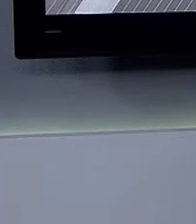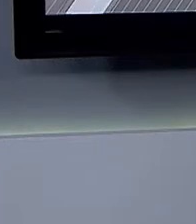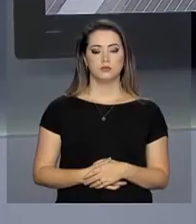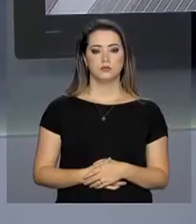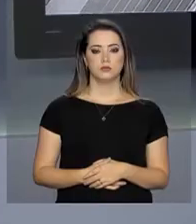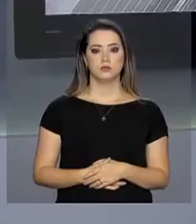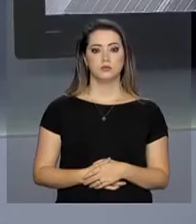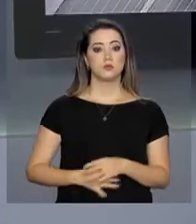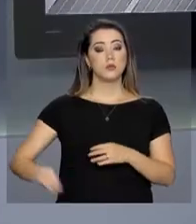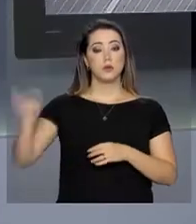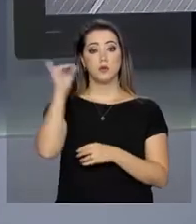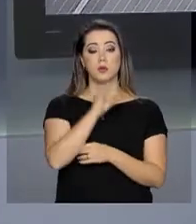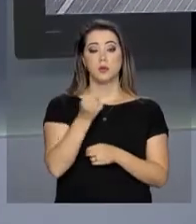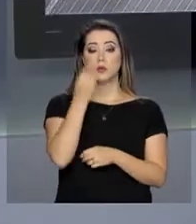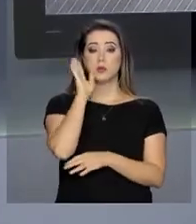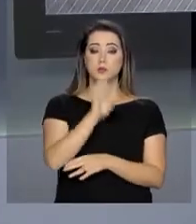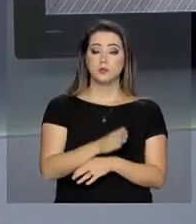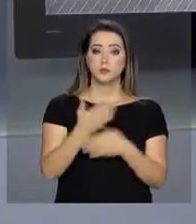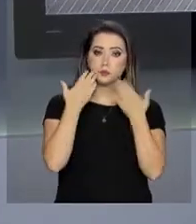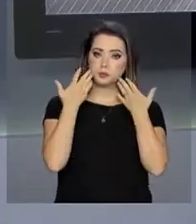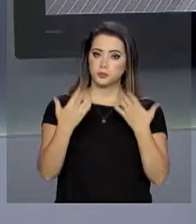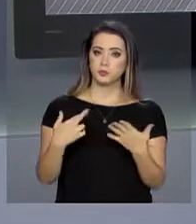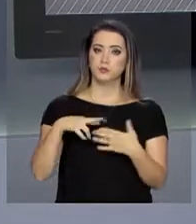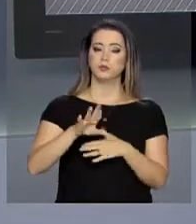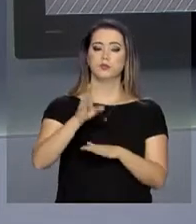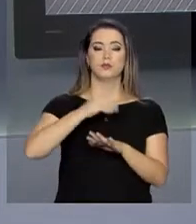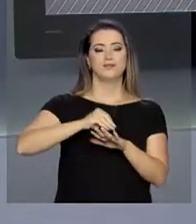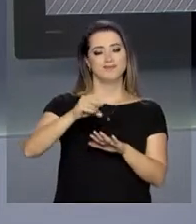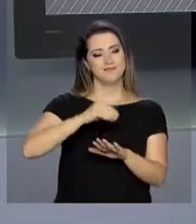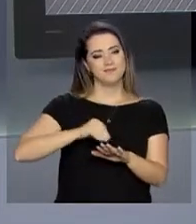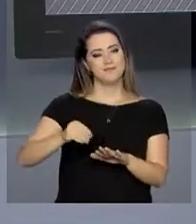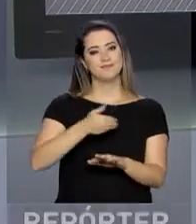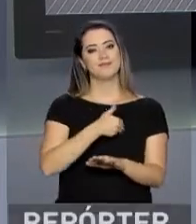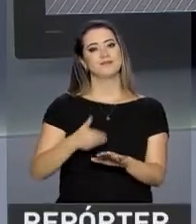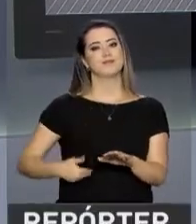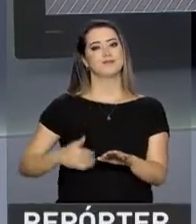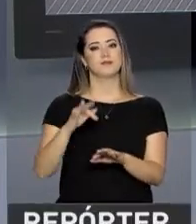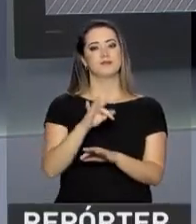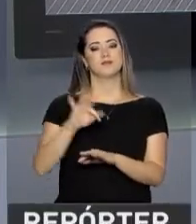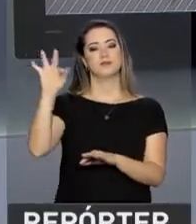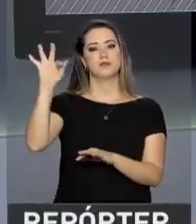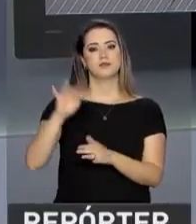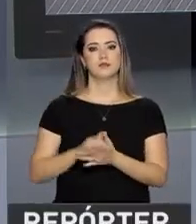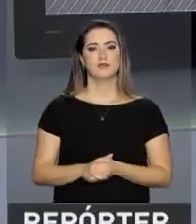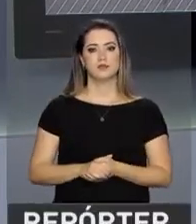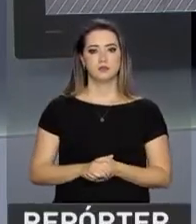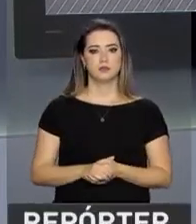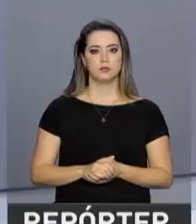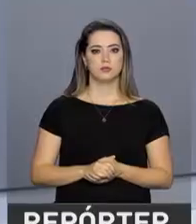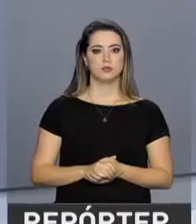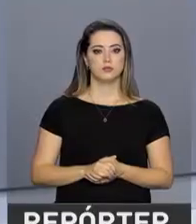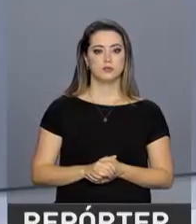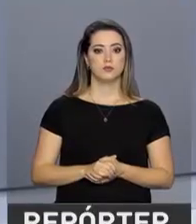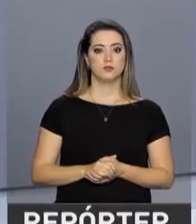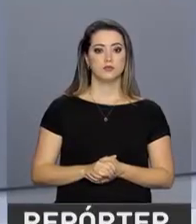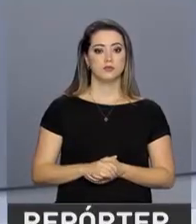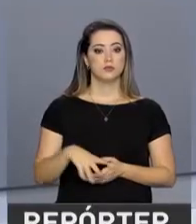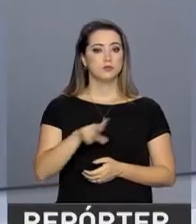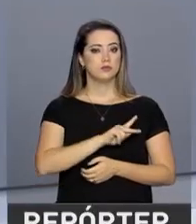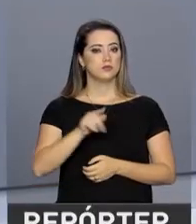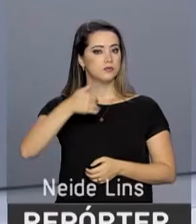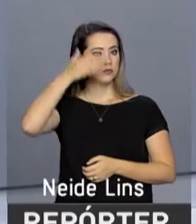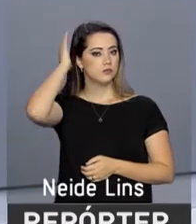olá boa tarde começa agora mais uma edição do repórter nbr e as notícias do governo federal o